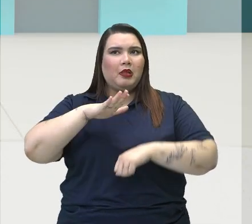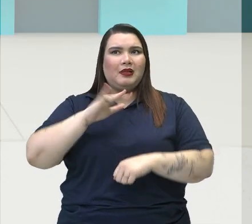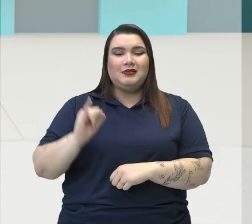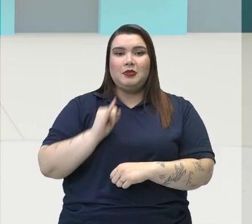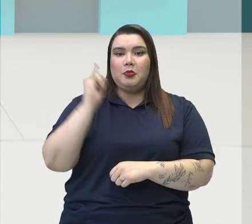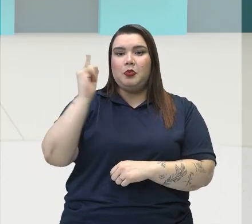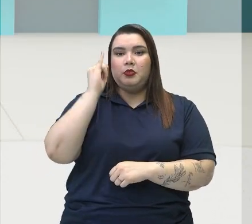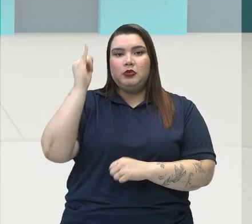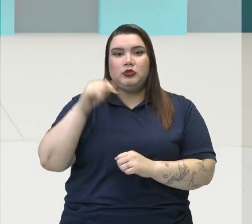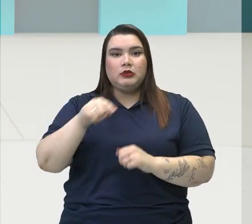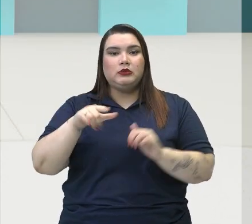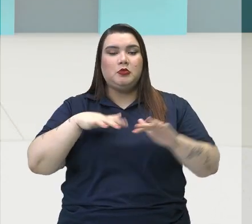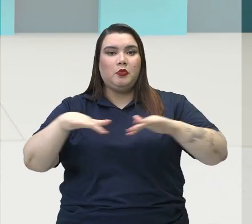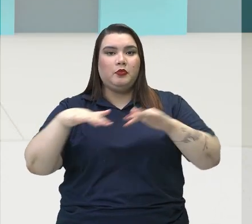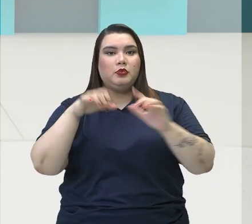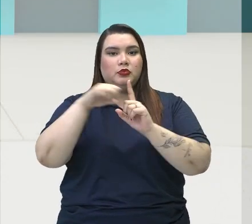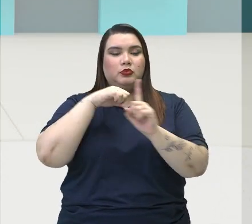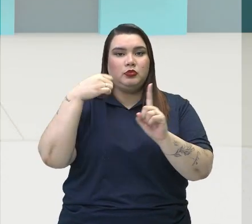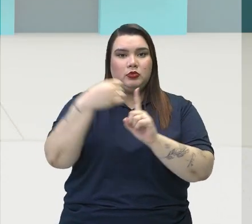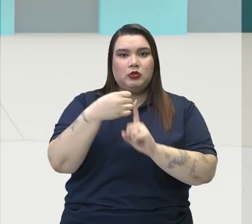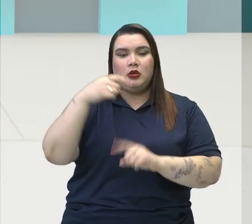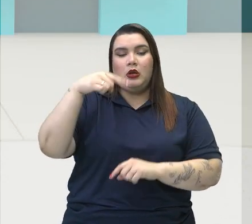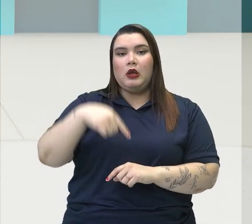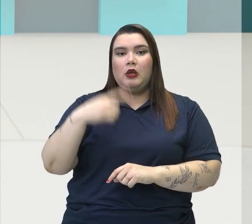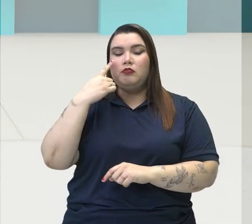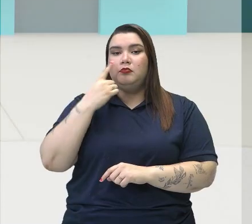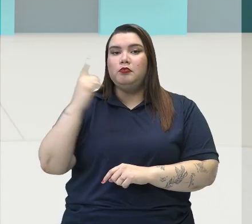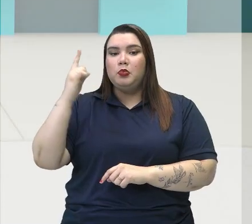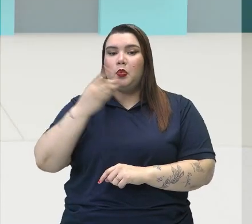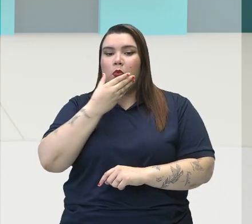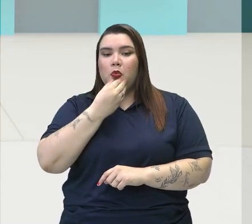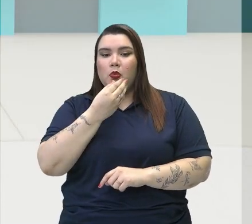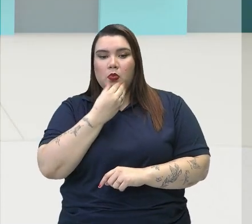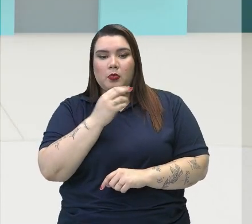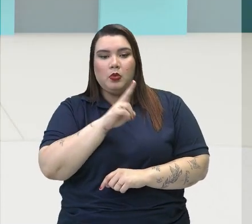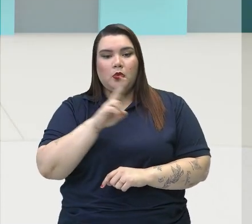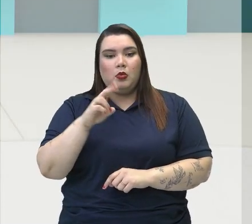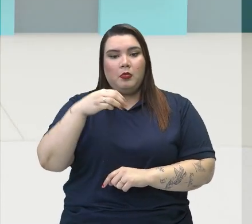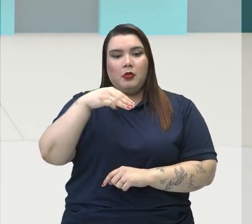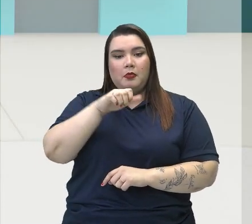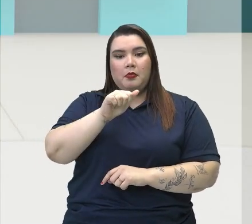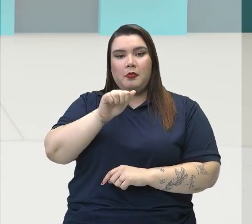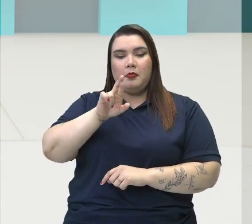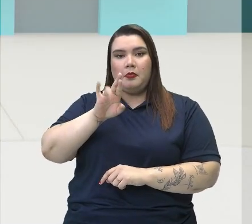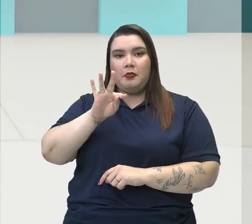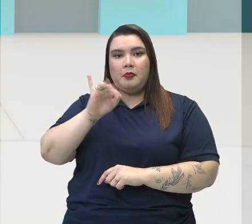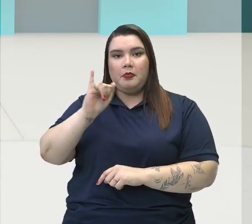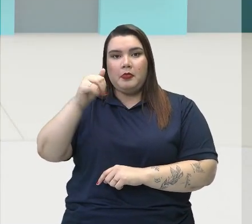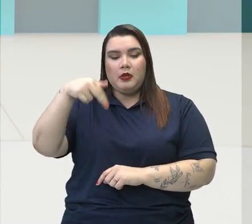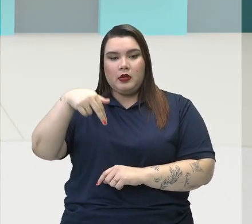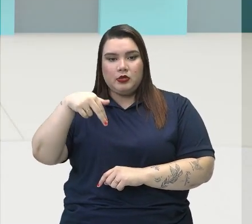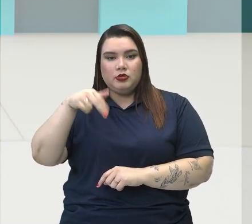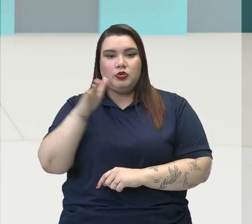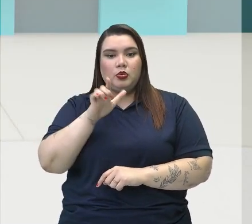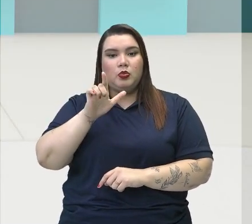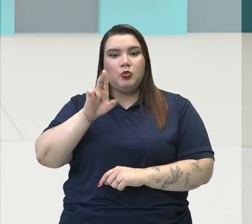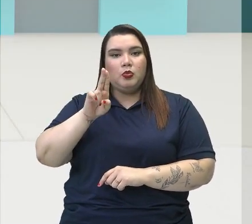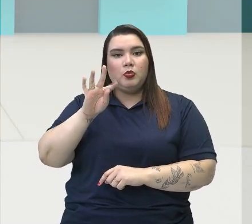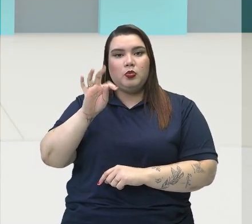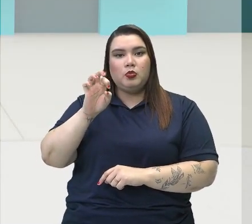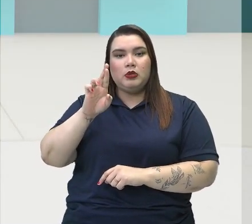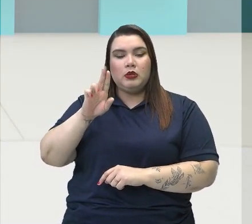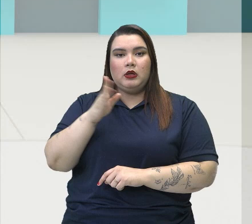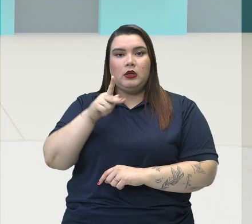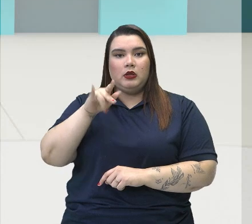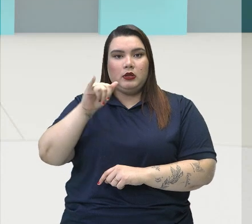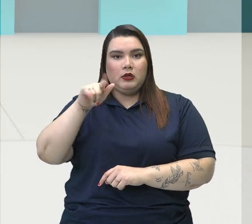importantes aí desse movimento, que é o Martin Luther King. E eu faço a seguinte pergunta para vocês. Do all humans have the same rights